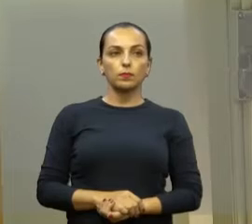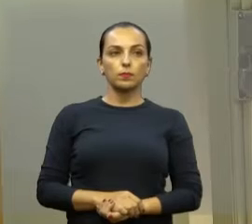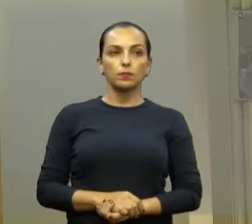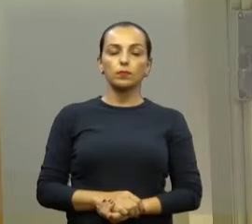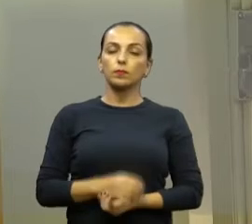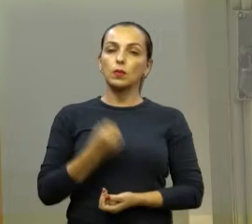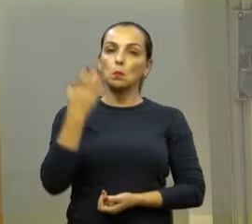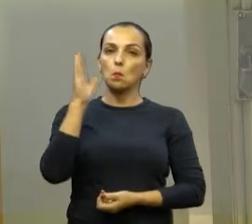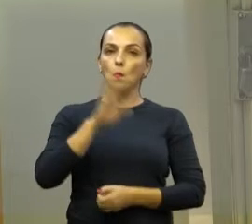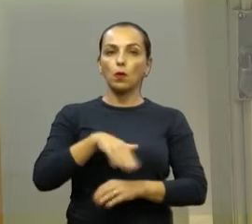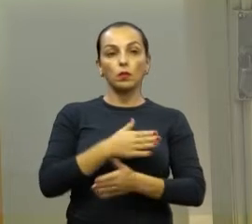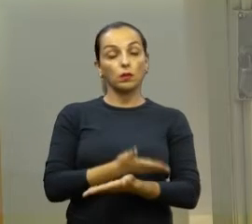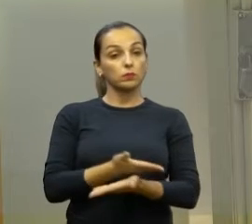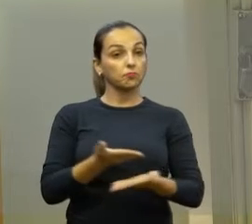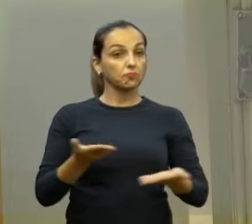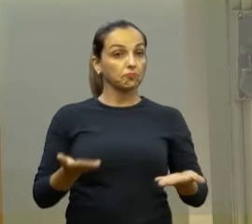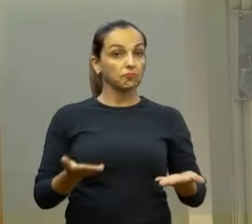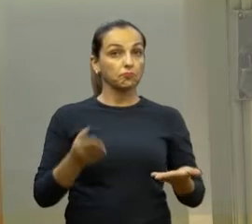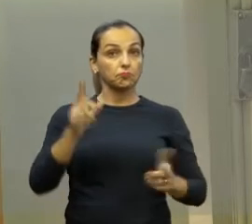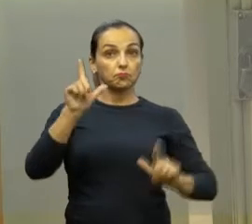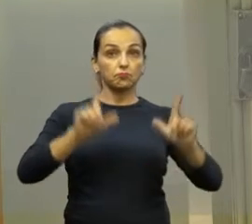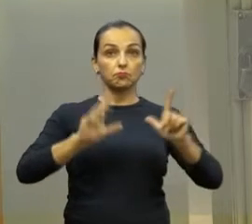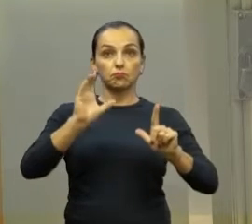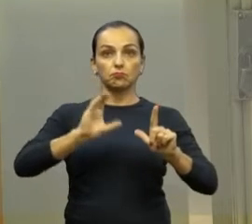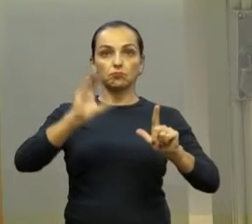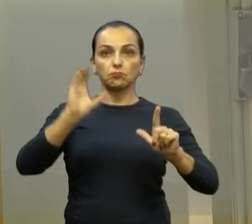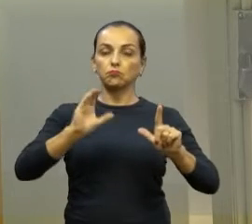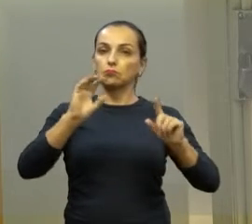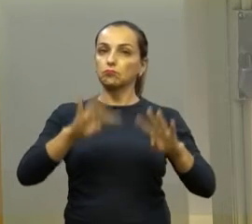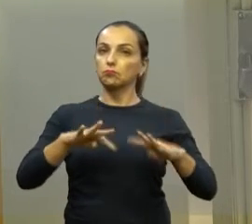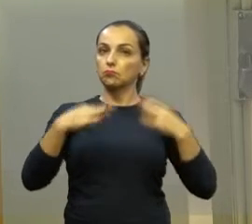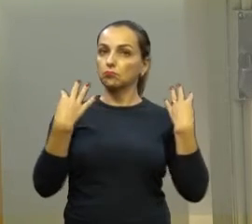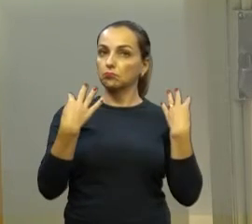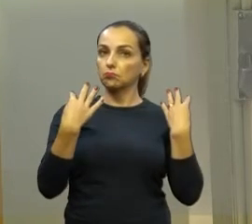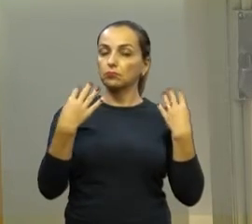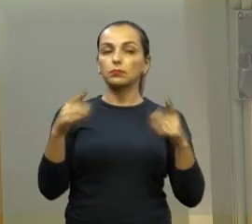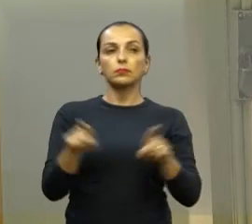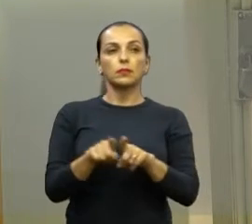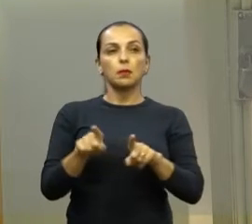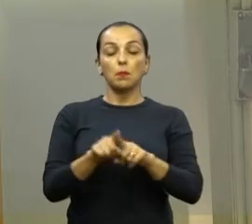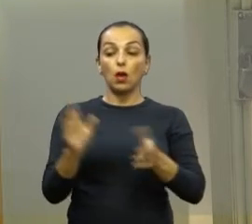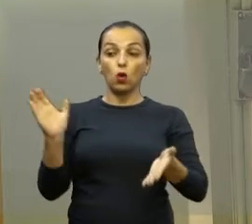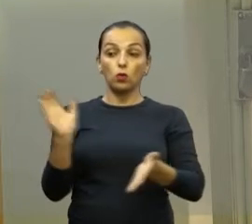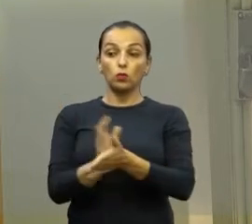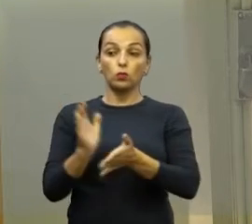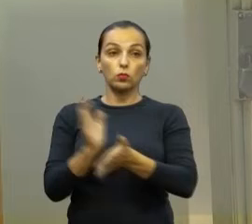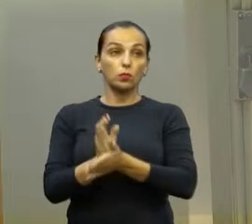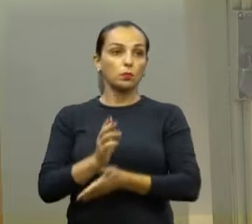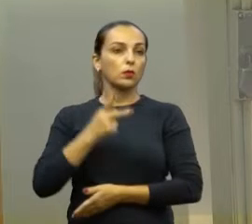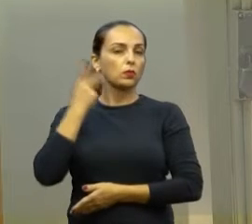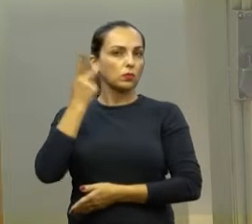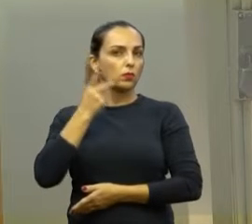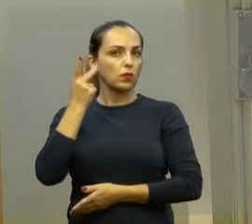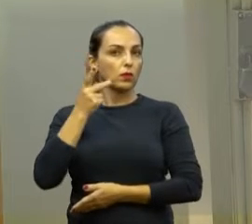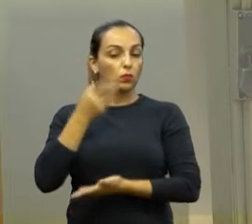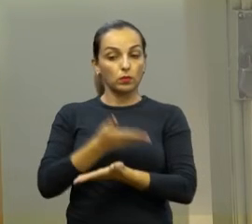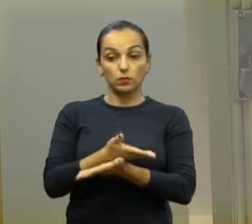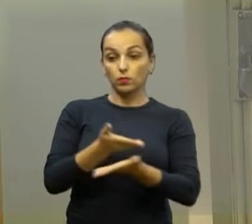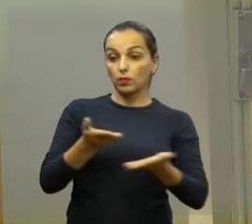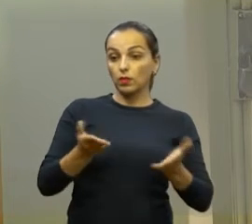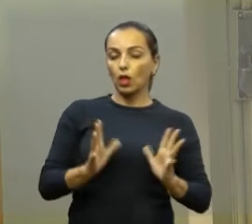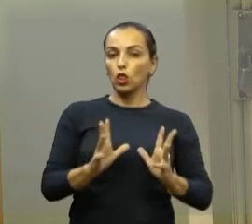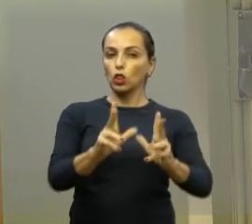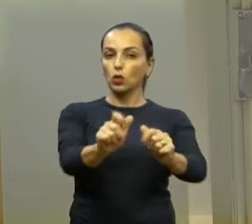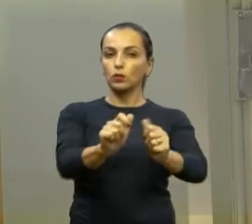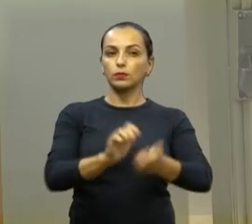boa tarde a todos aí que nos assiste Boa tarde aí ele tá ele eu acho que assim aos vereadores são os vereadores